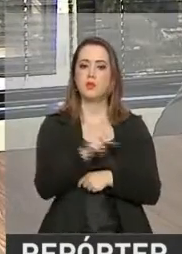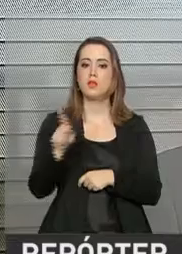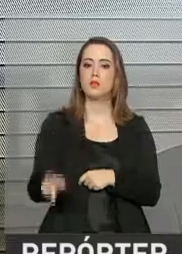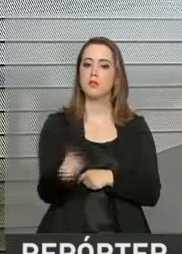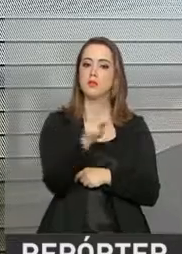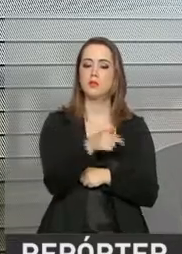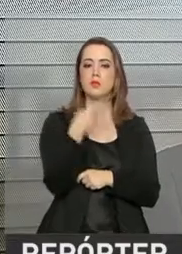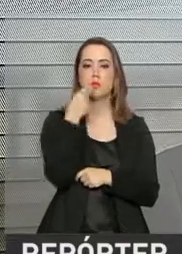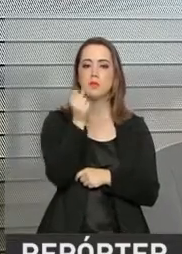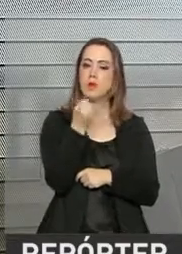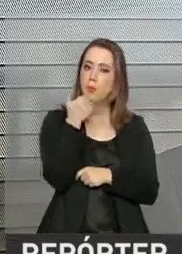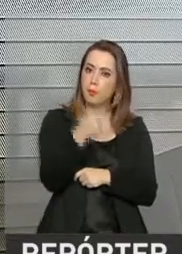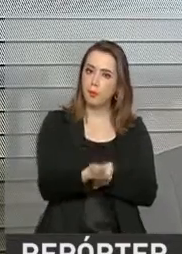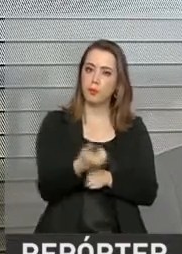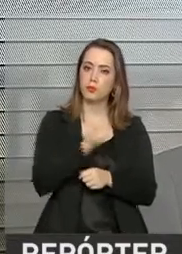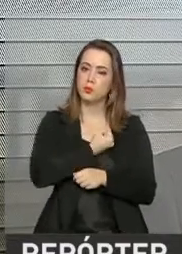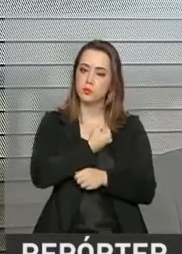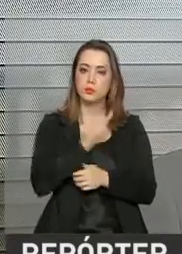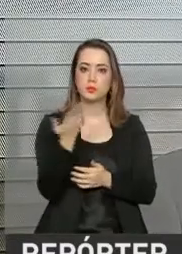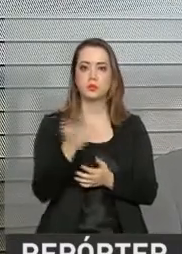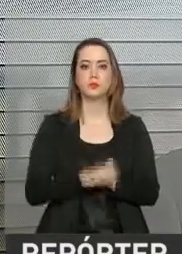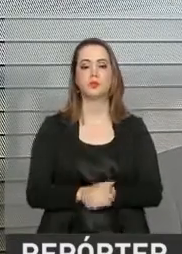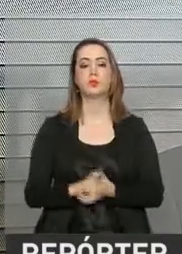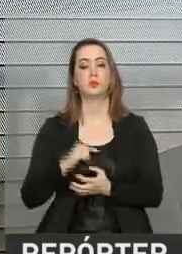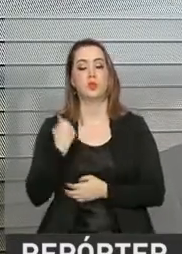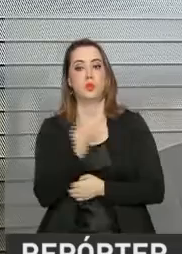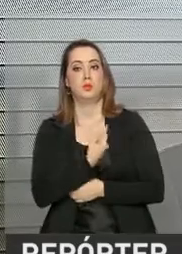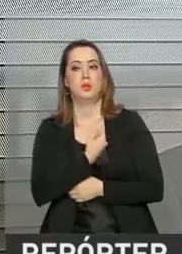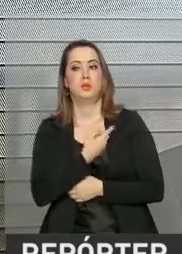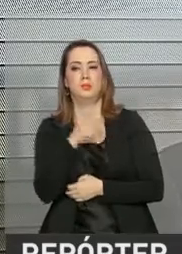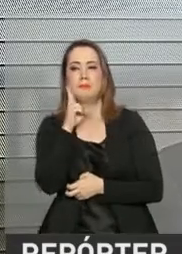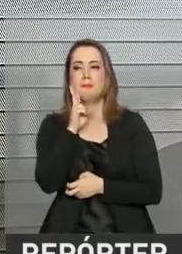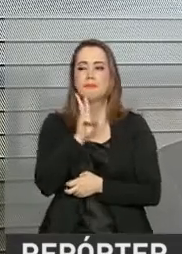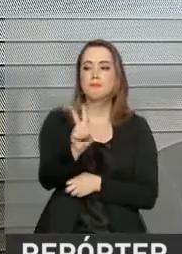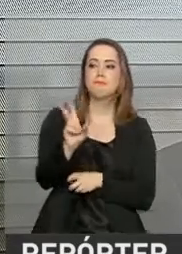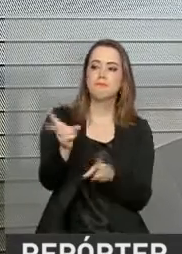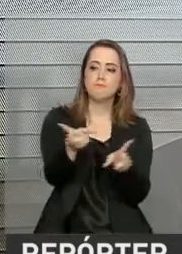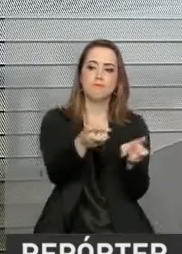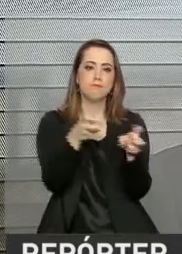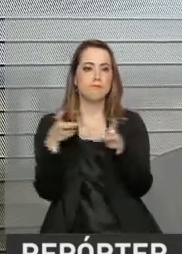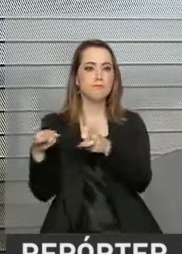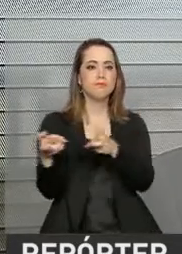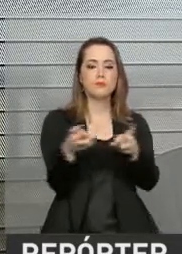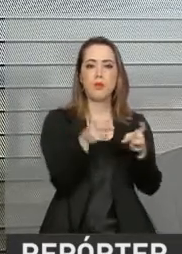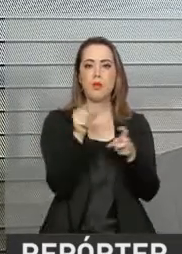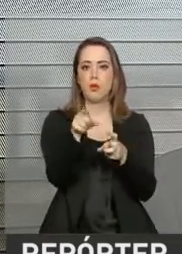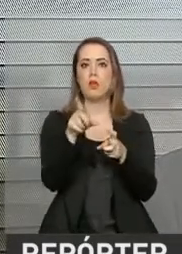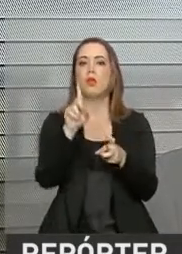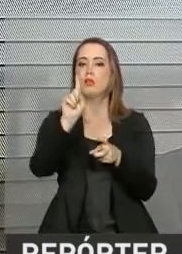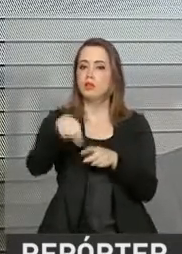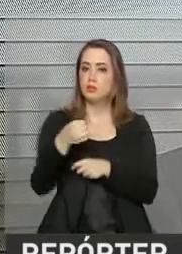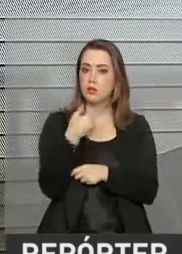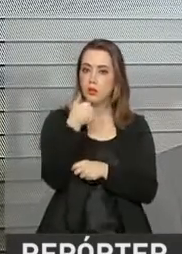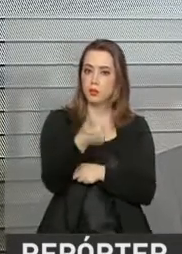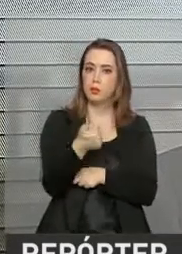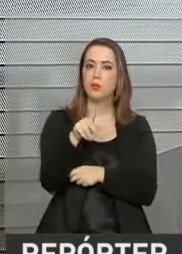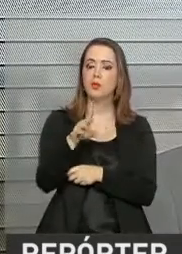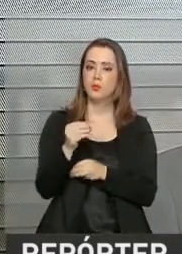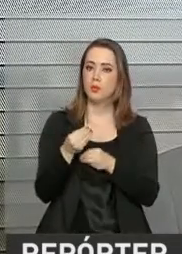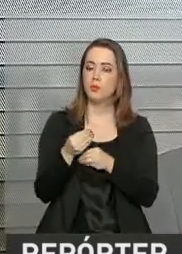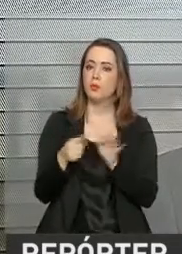economia junto com outros sinais que a gente tem acompanhado já é mais um reforço para poder mostrar de fato